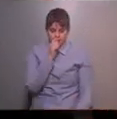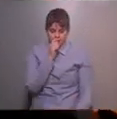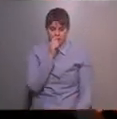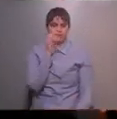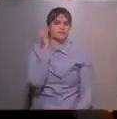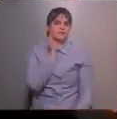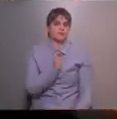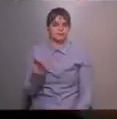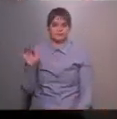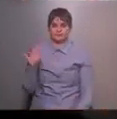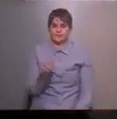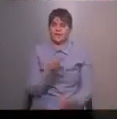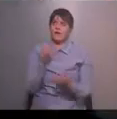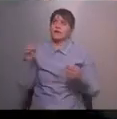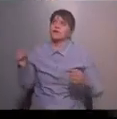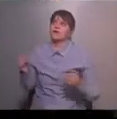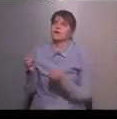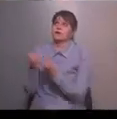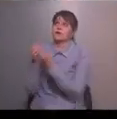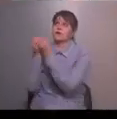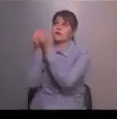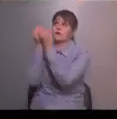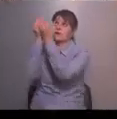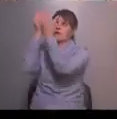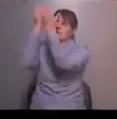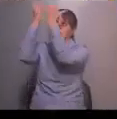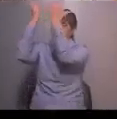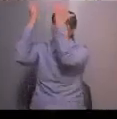Glória, Pai e Filho,